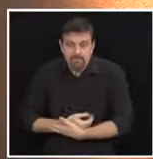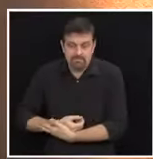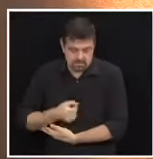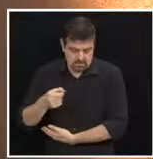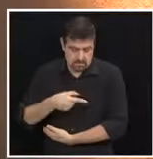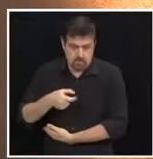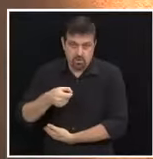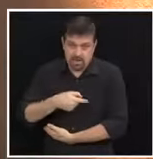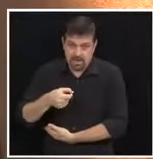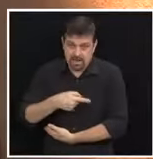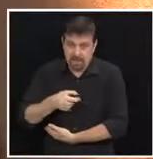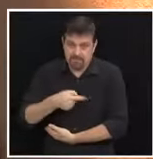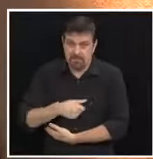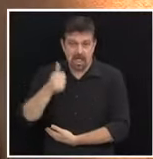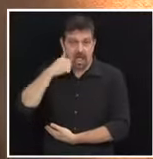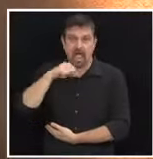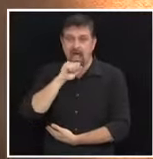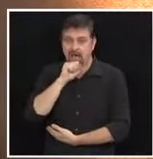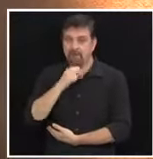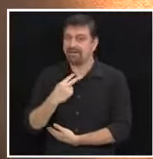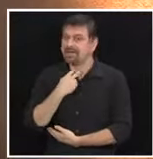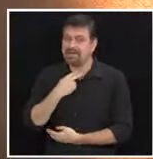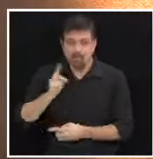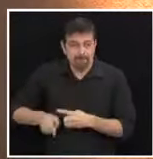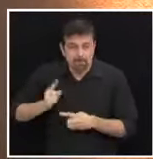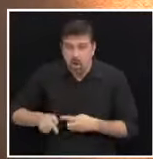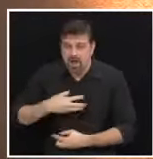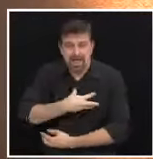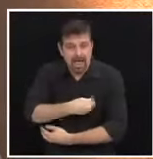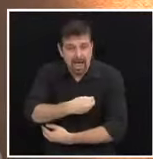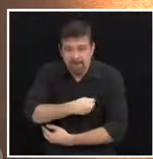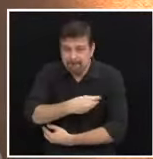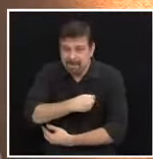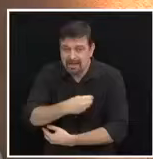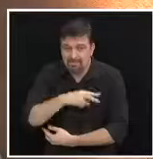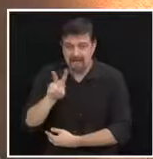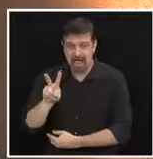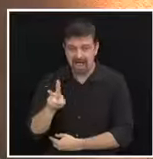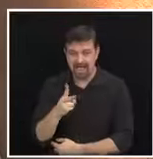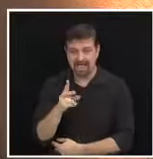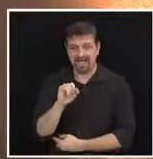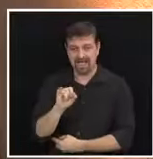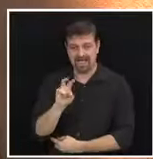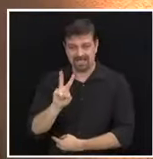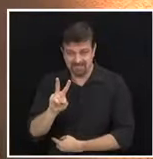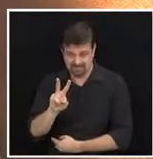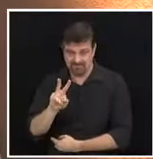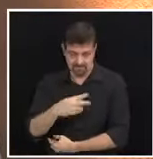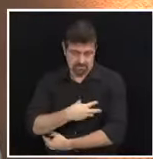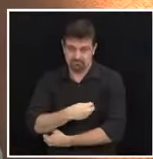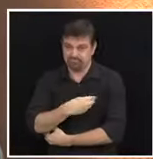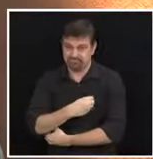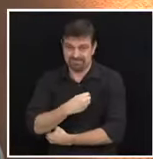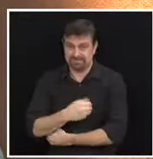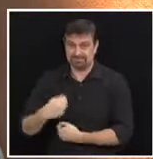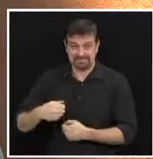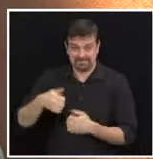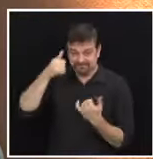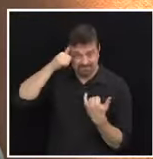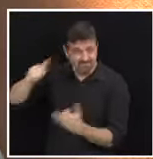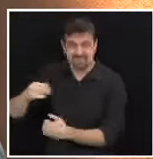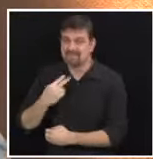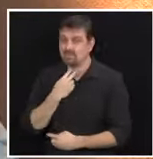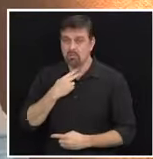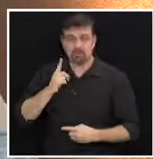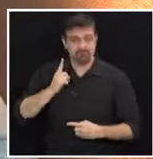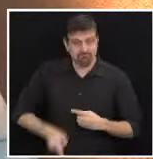nós não deixamos a mãe amamentar a criança por causa da presença do vírus no leite materno. Doutora, mais